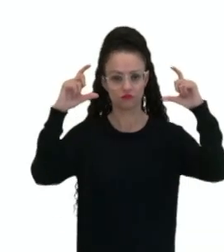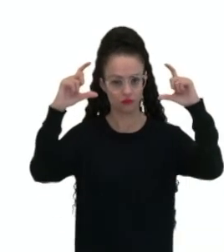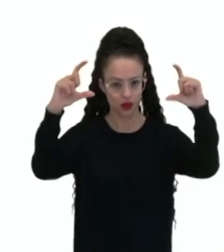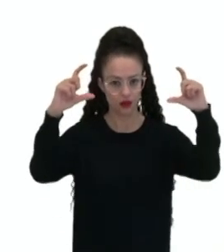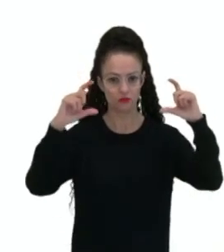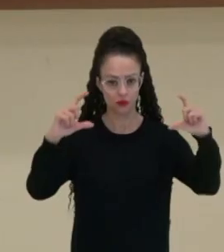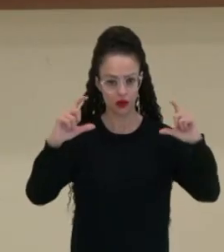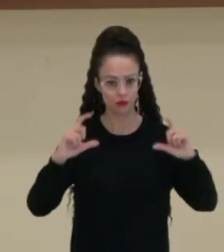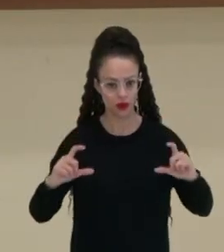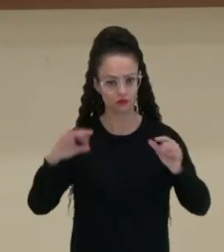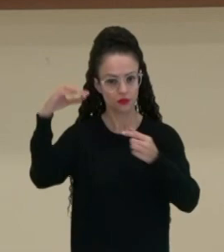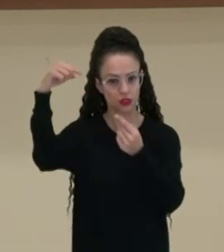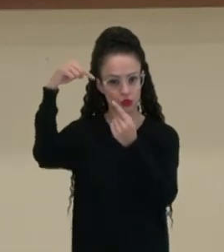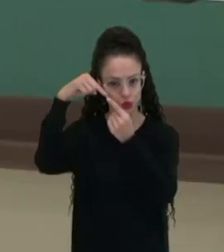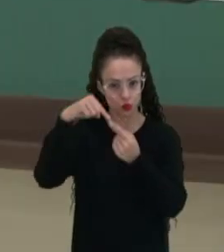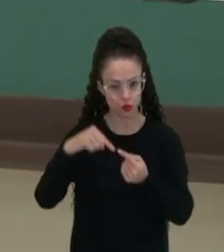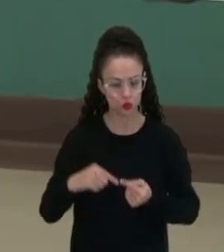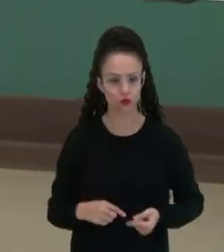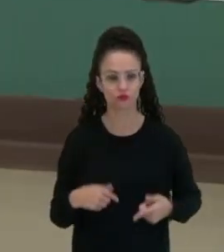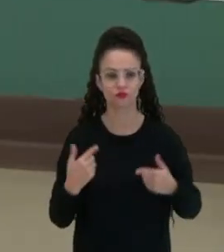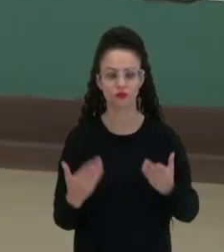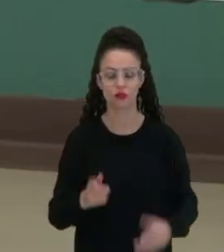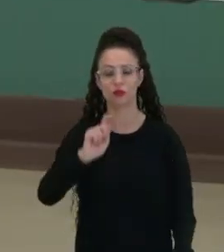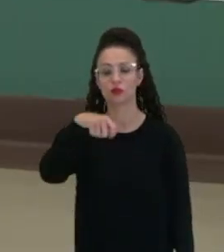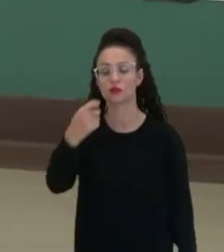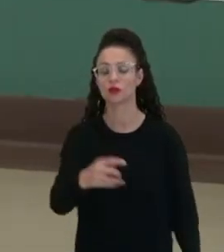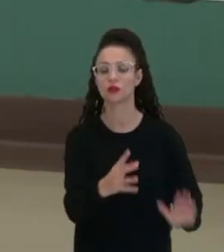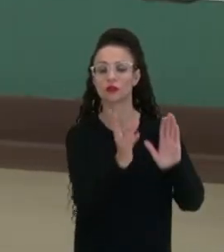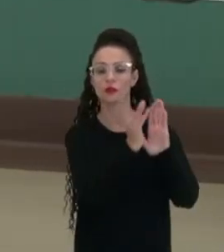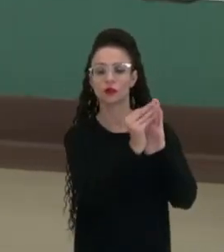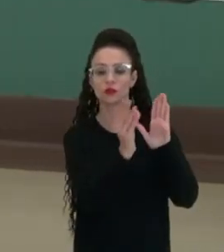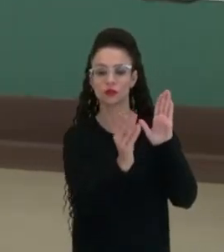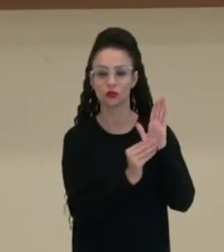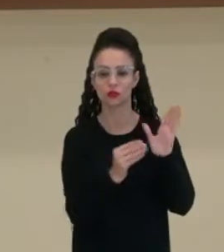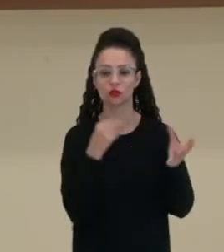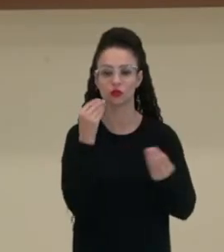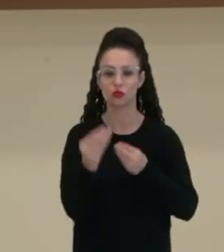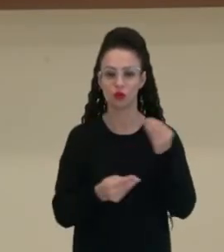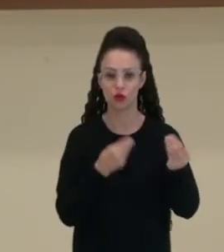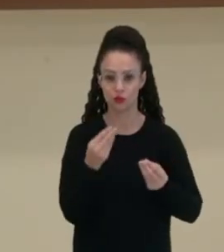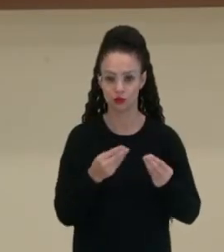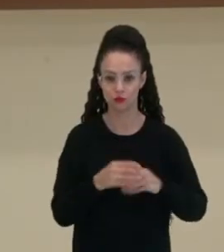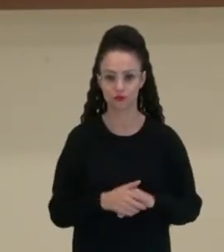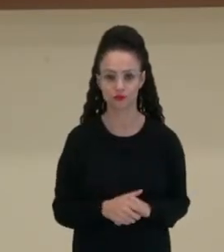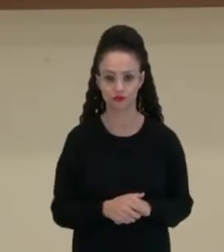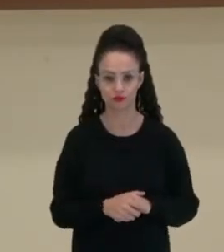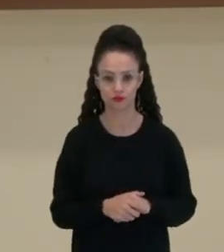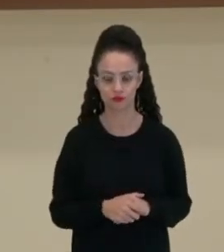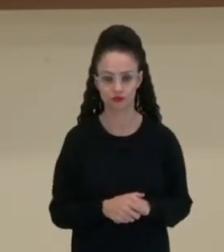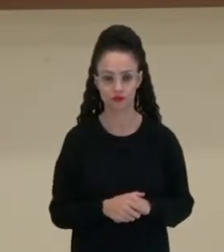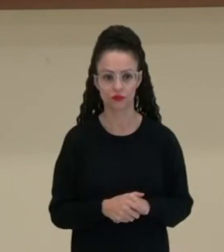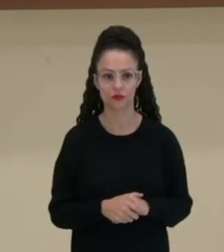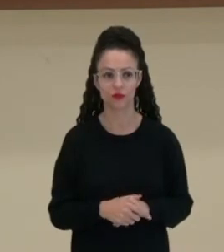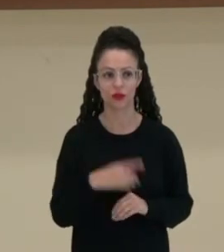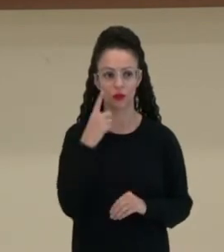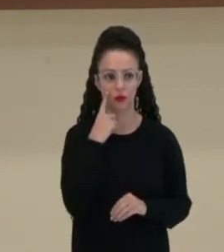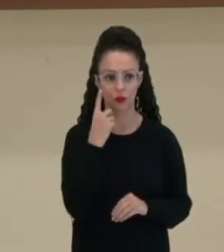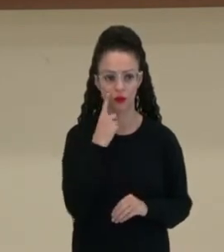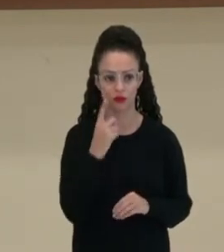retomar. Em relação ao conteúdo, como se posiciona? Então,